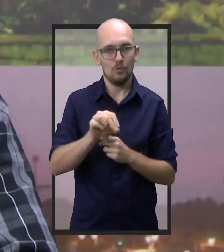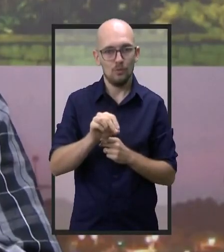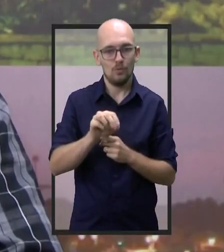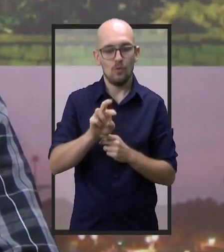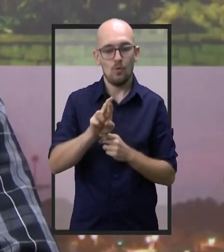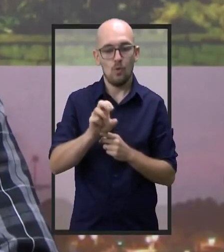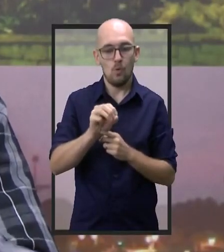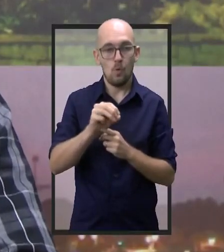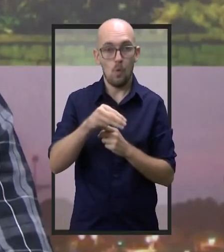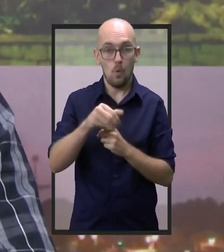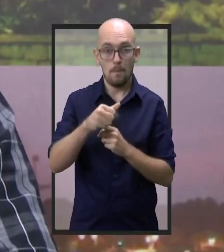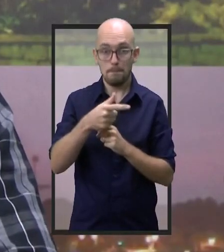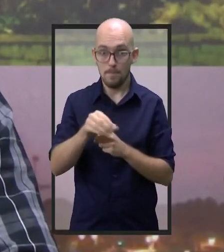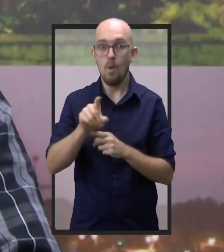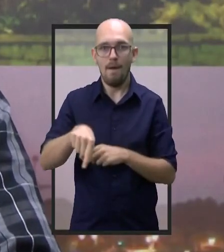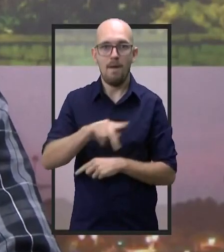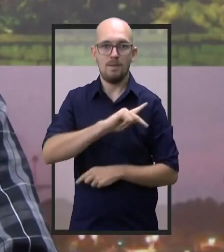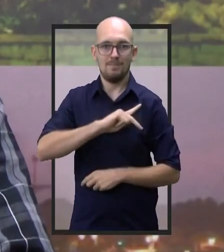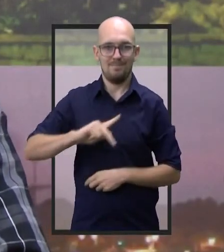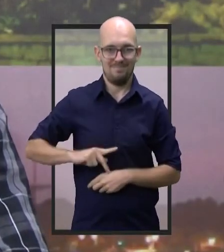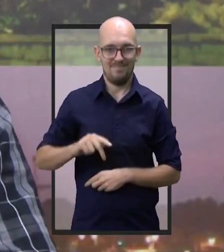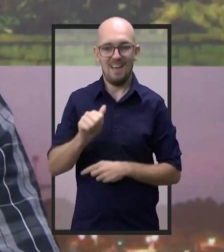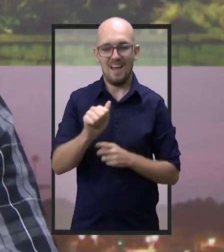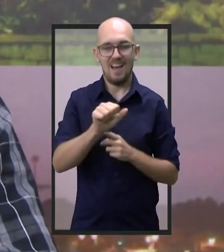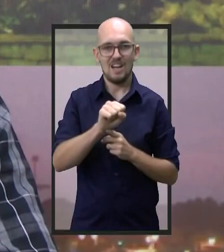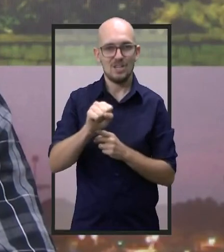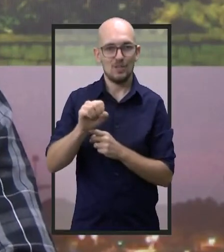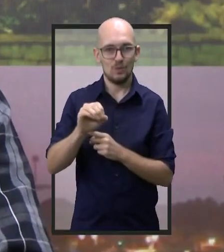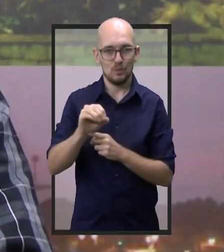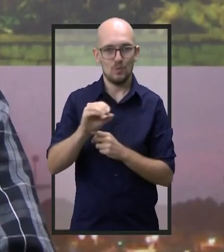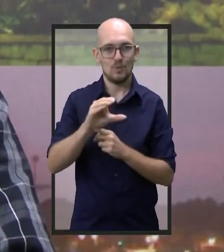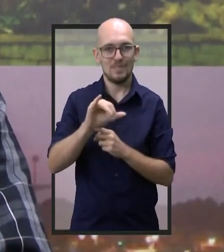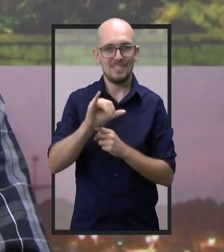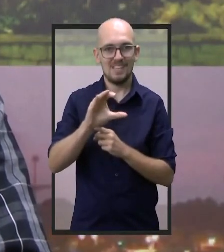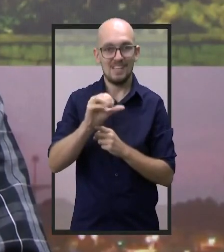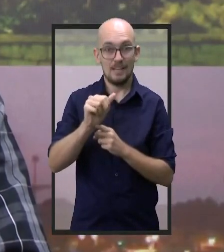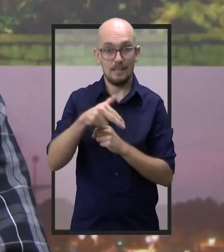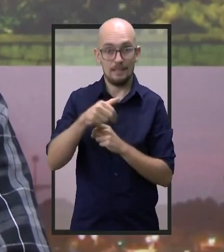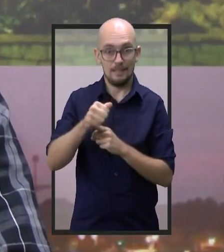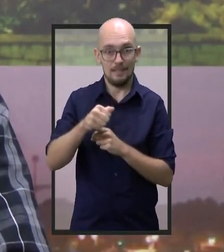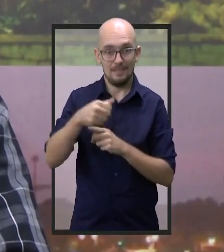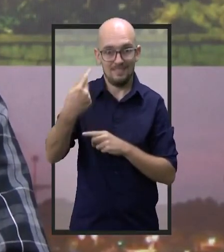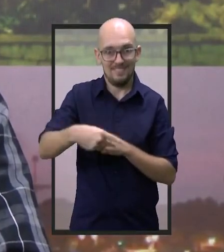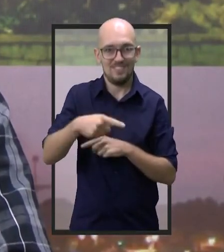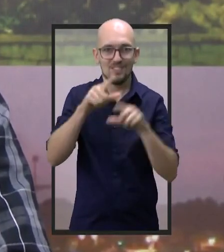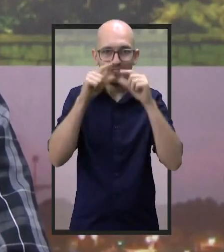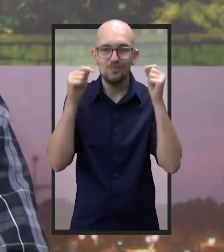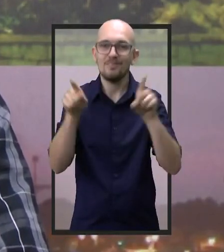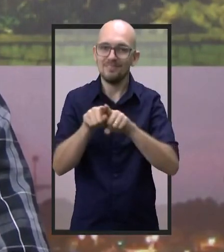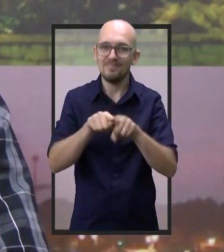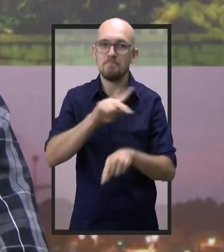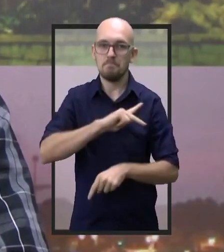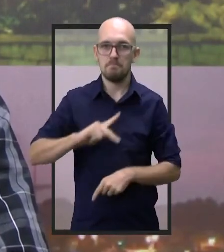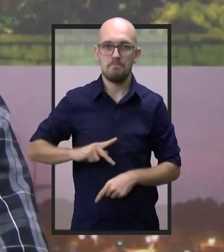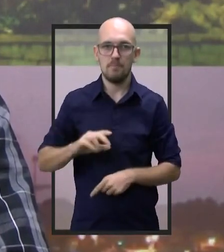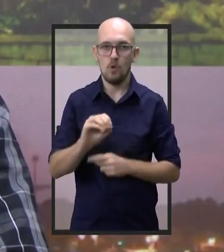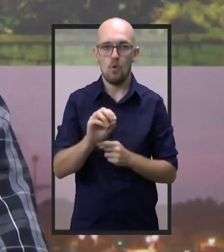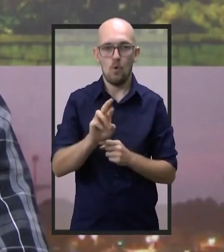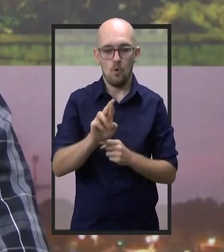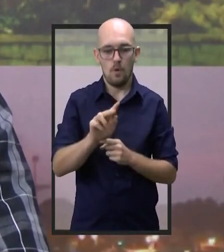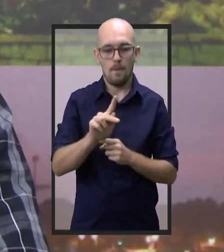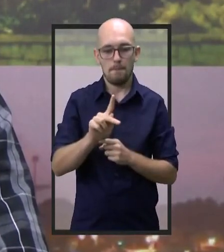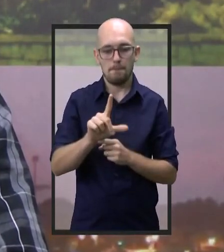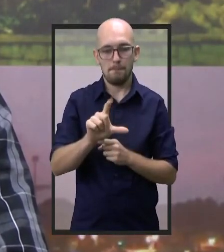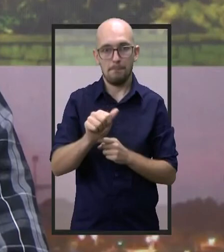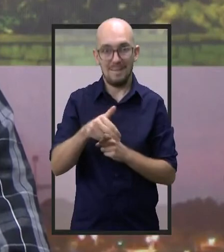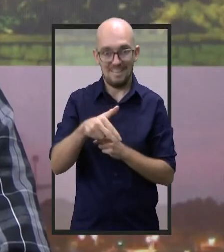da Associcana, Associação dos Plantadores de Cana aqui da região de Jaú, também presidente da Orplana, que é a Organização dos Plantadores de Cana da